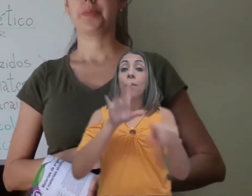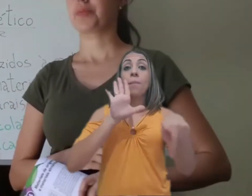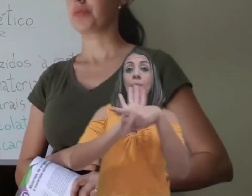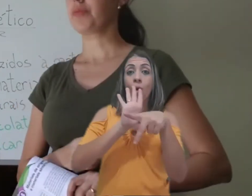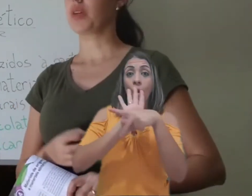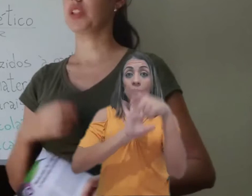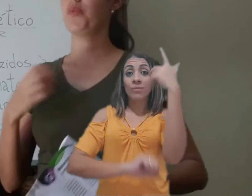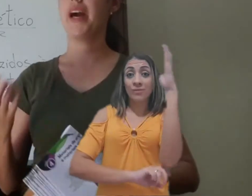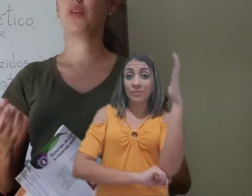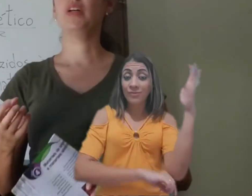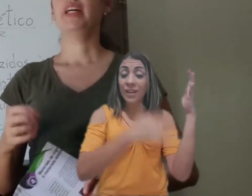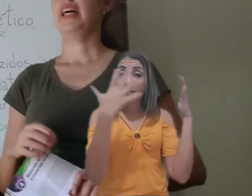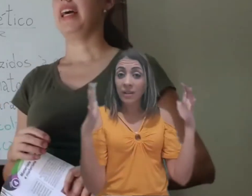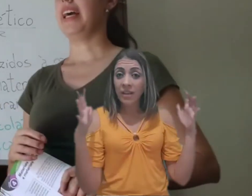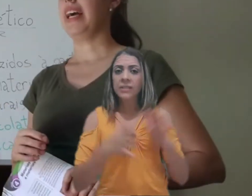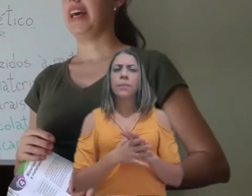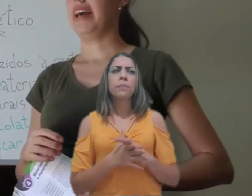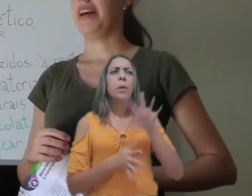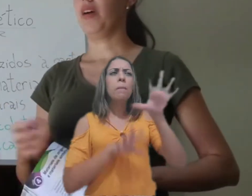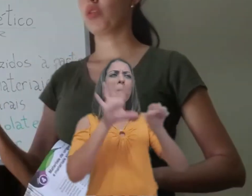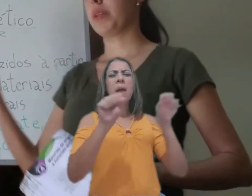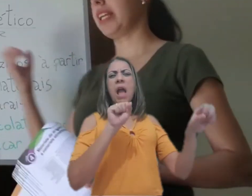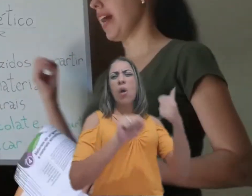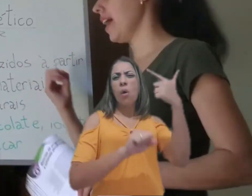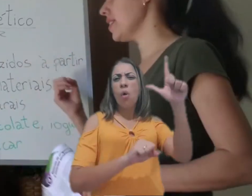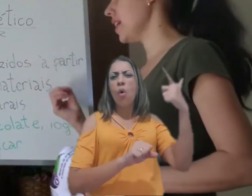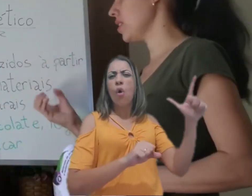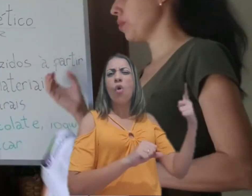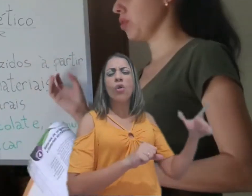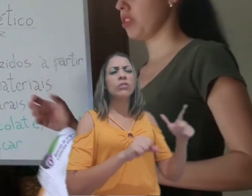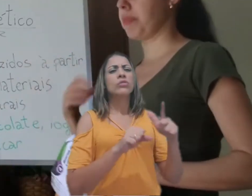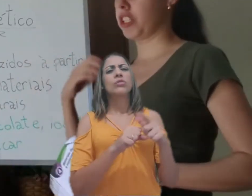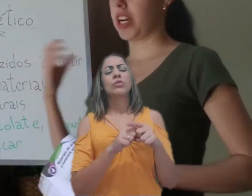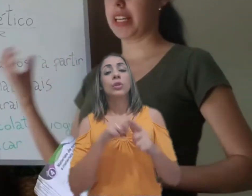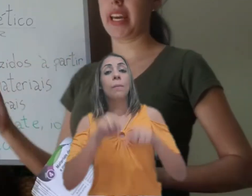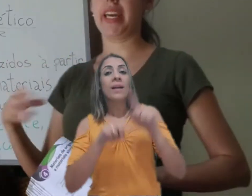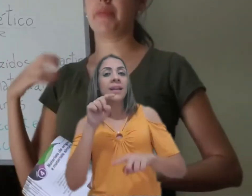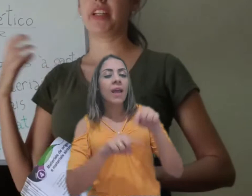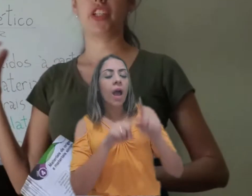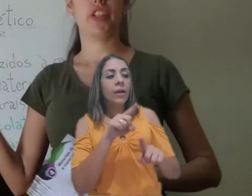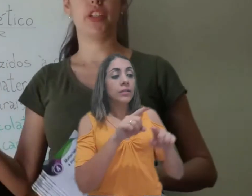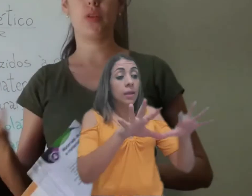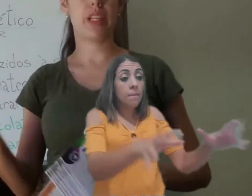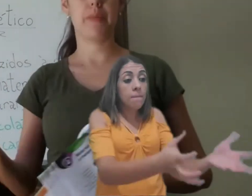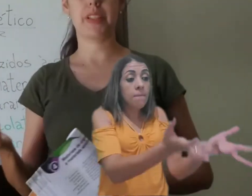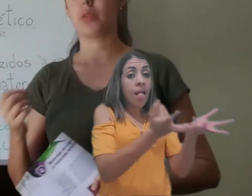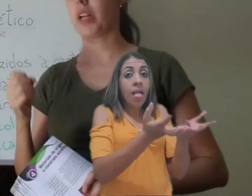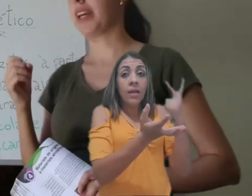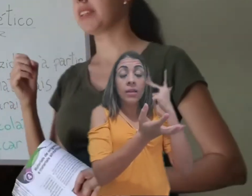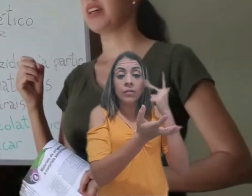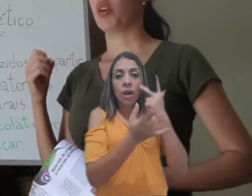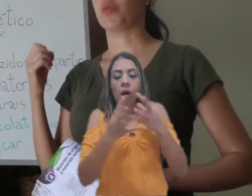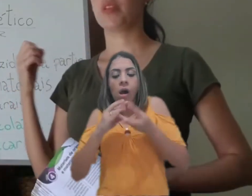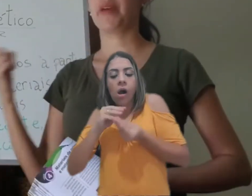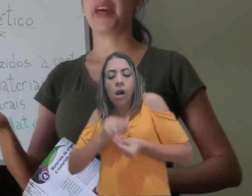natural. Quando eu pego outros materiais, né, que são produzidos a partir de areia, a partir de outros elementos